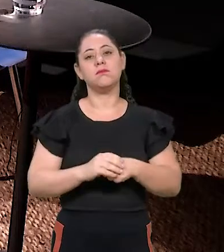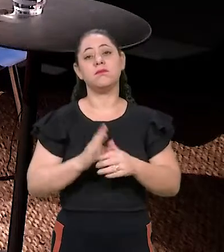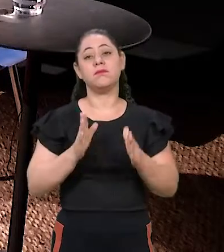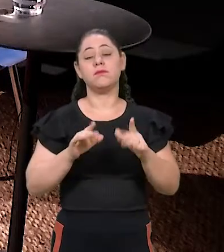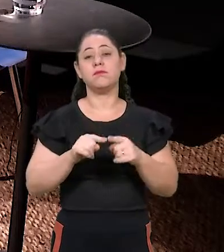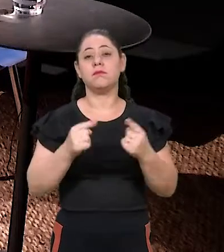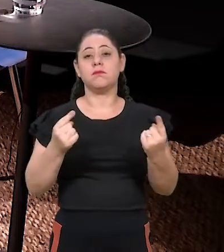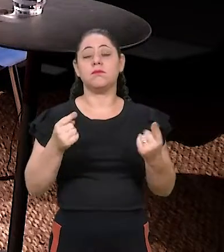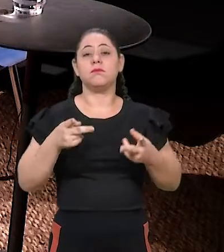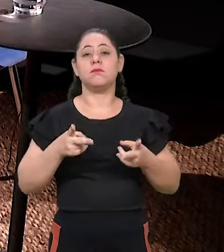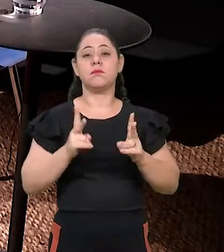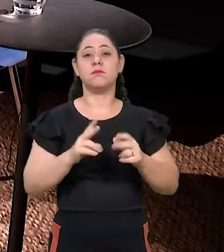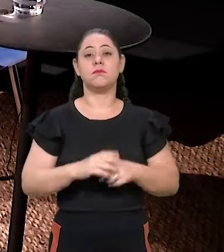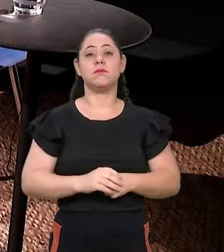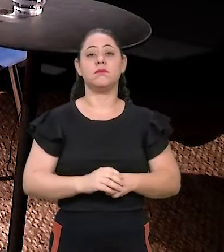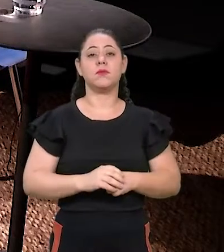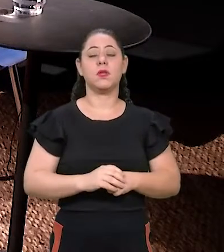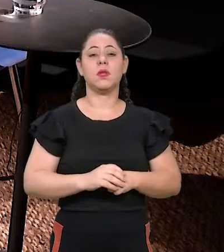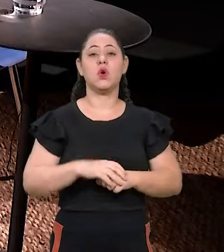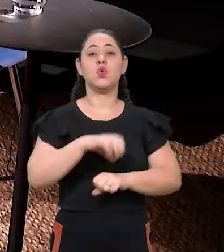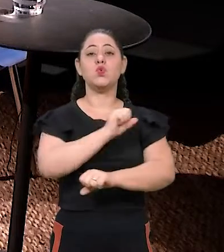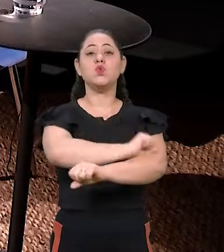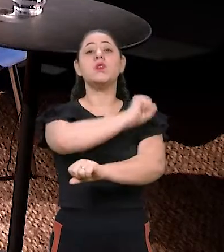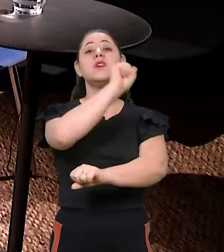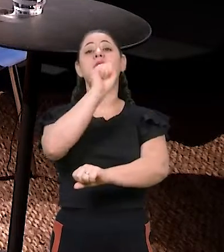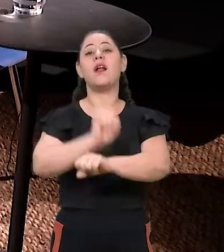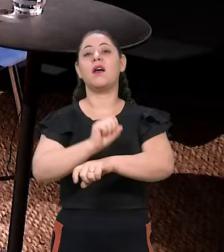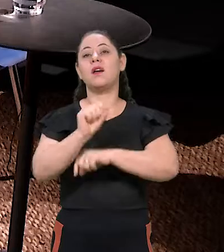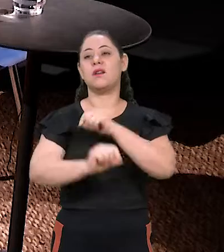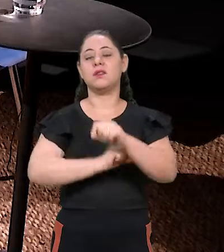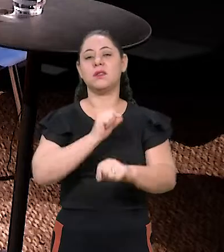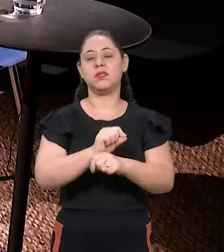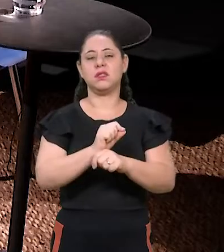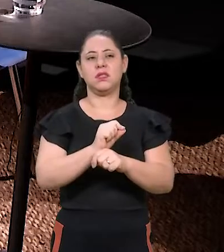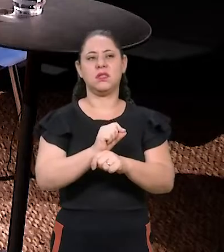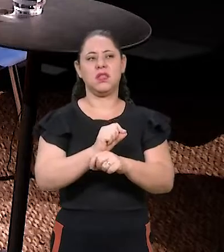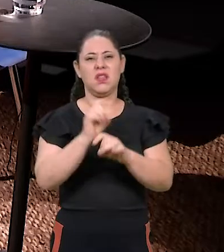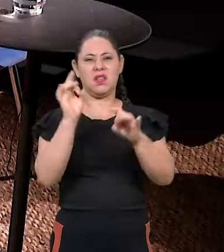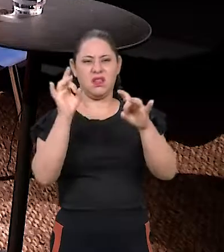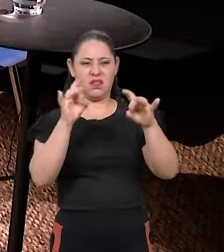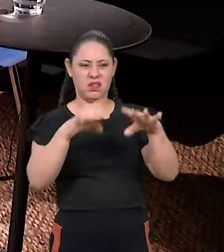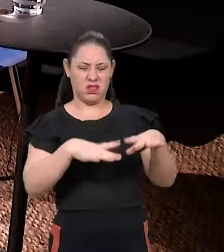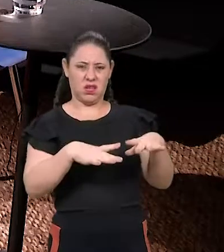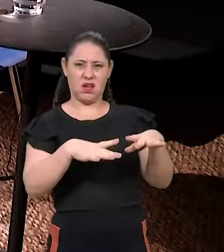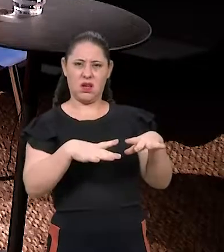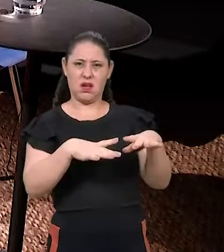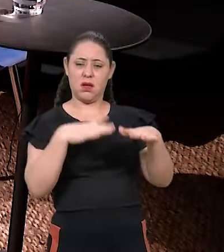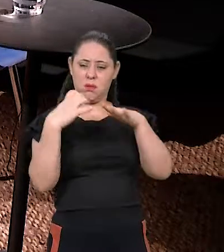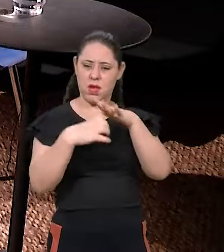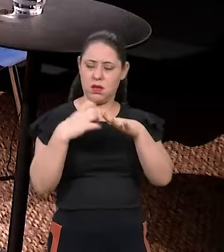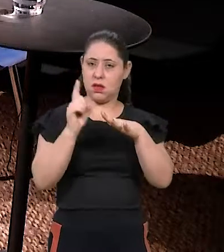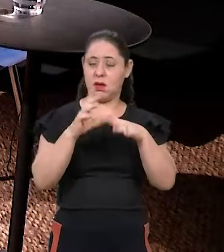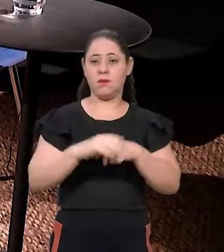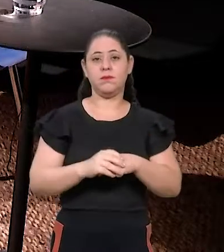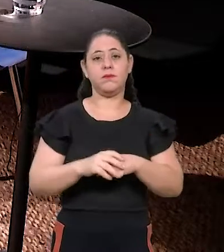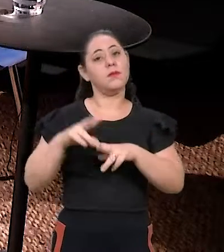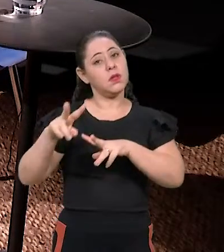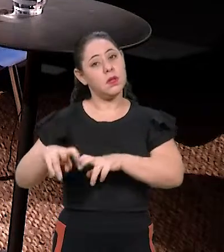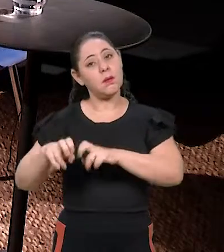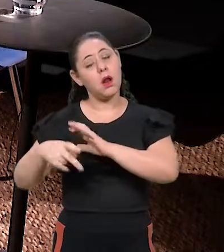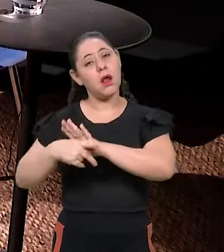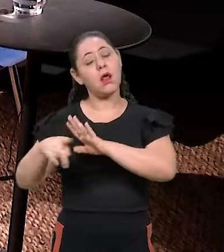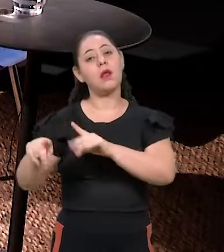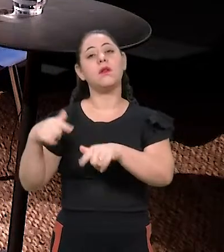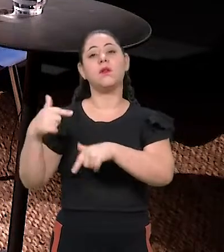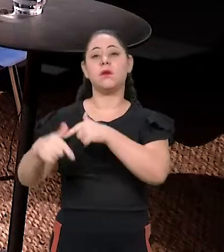tempo. Mas sempre no Sebrae, mas sempre sem deixar de largar o lado empresarial, né? Trabalho